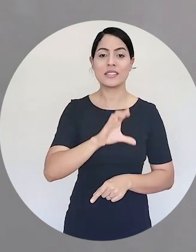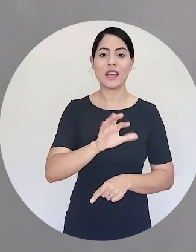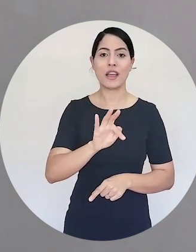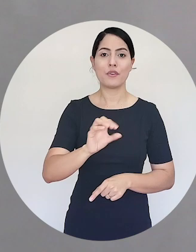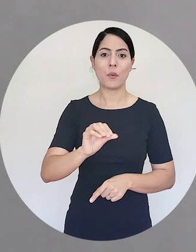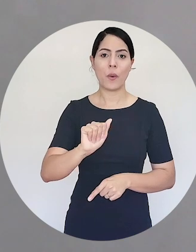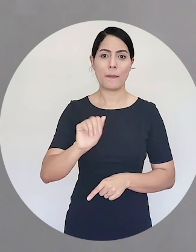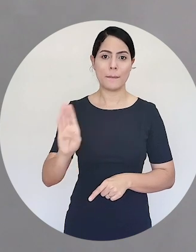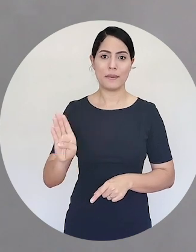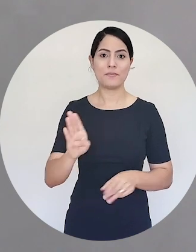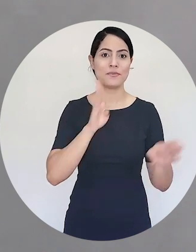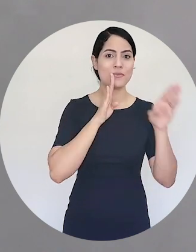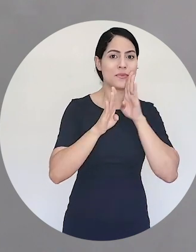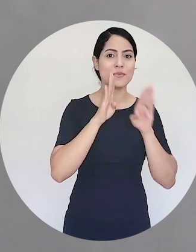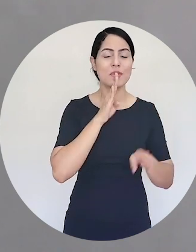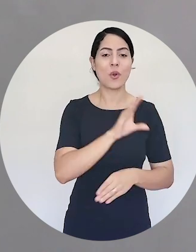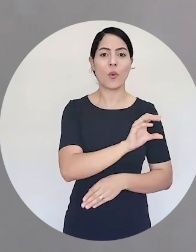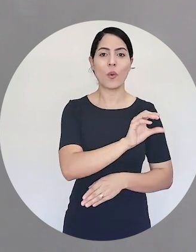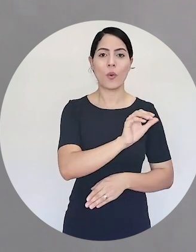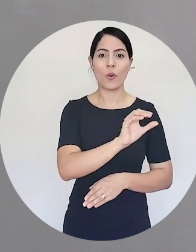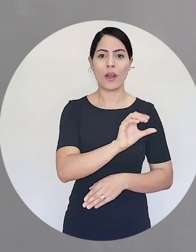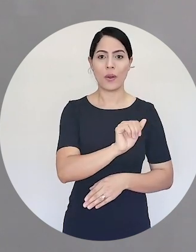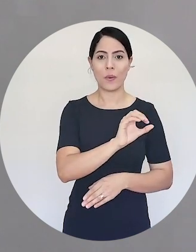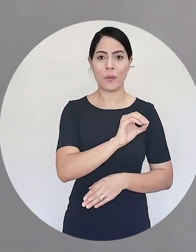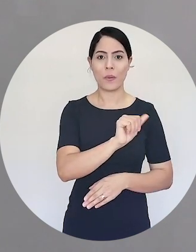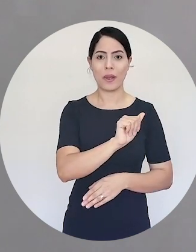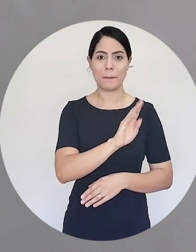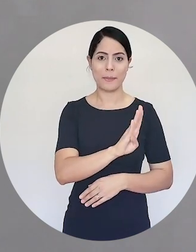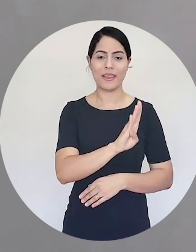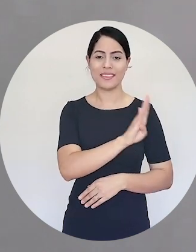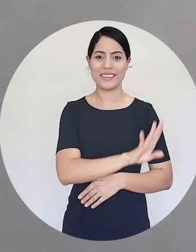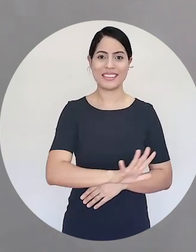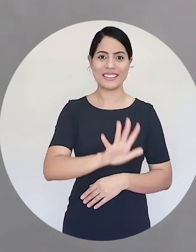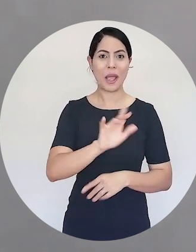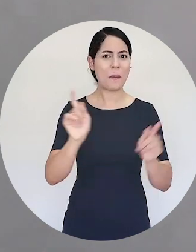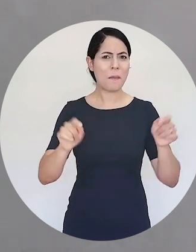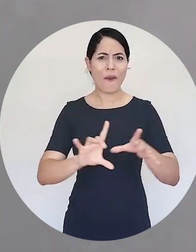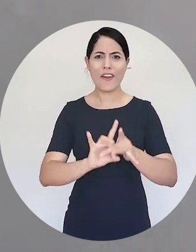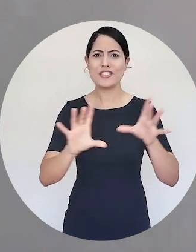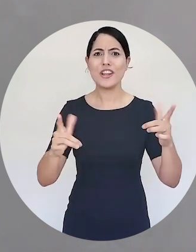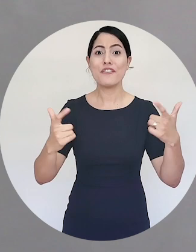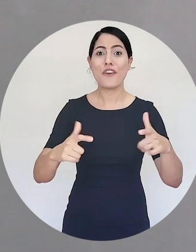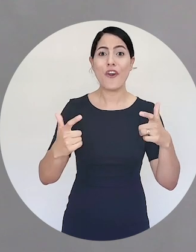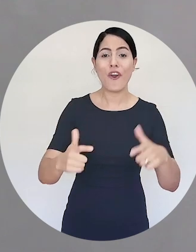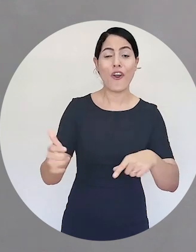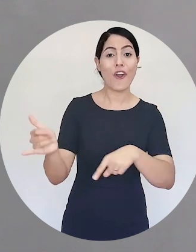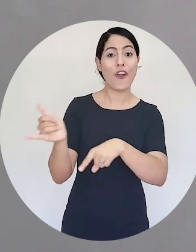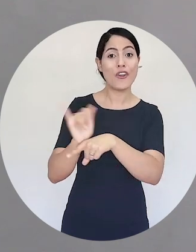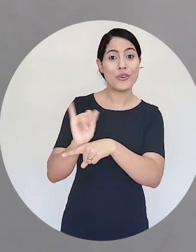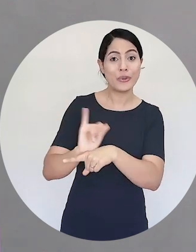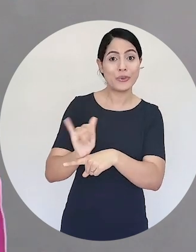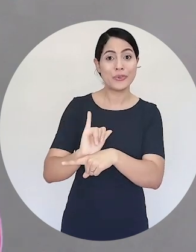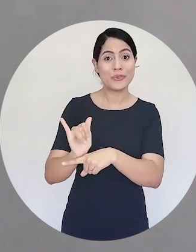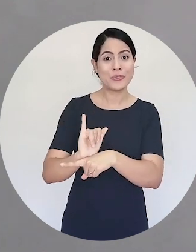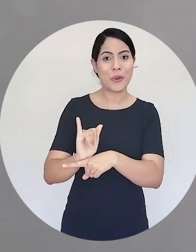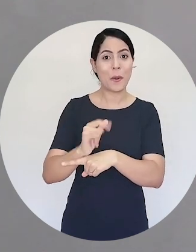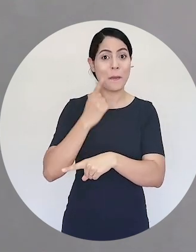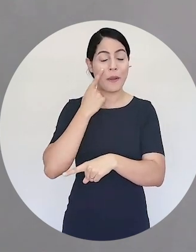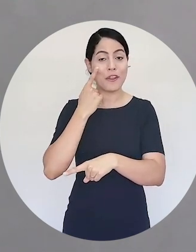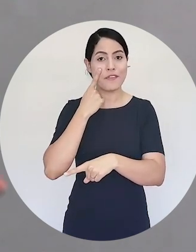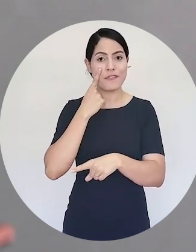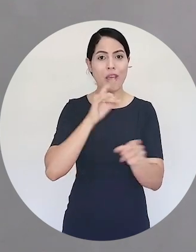e no Twitter, CFOAB. No Facebook, OAB Nacional. E temos também o canal no YouTube para que você